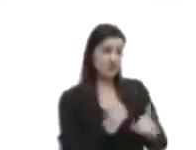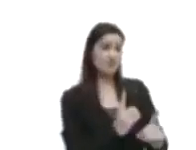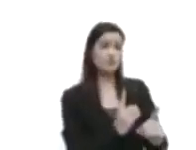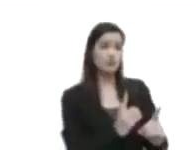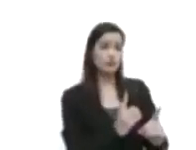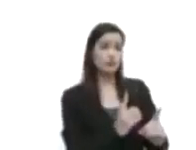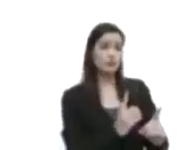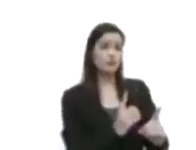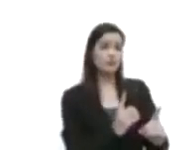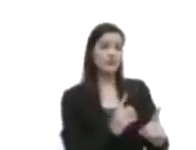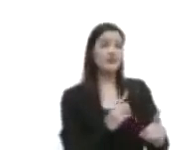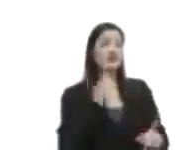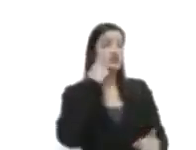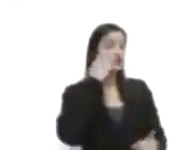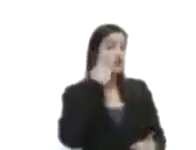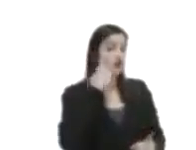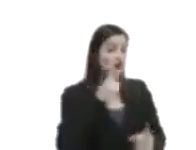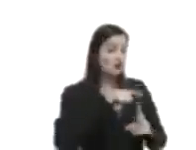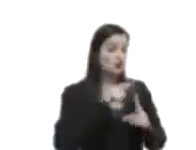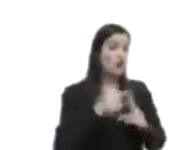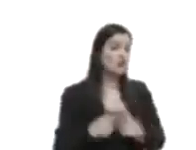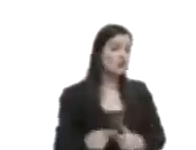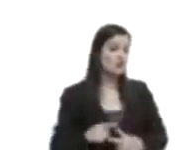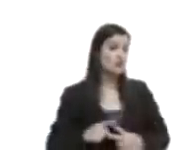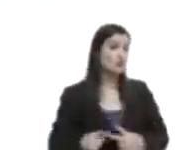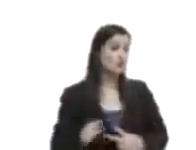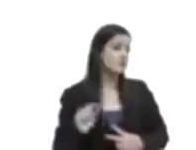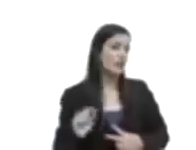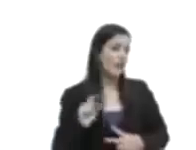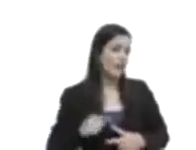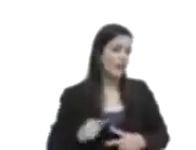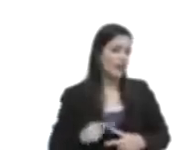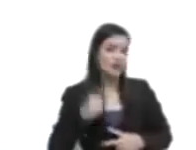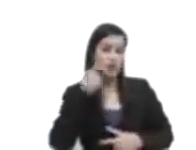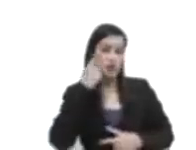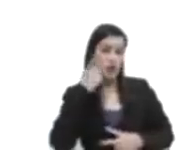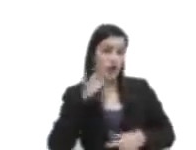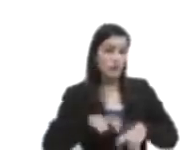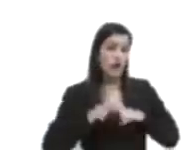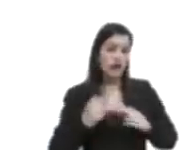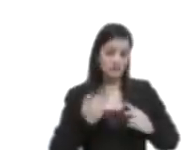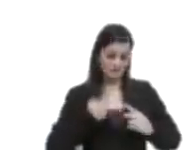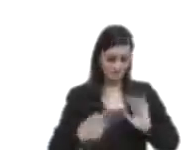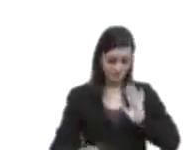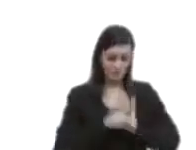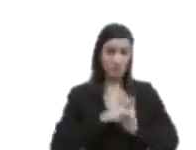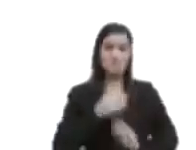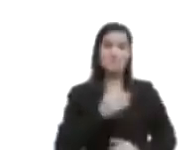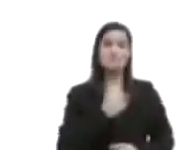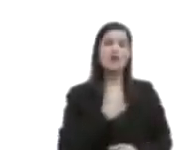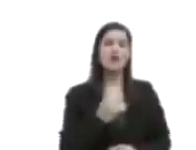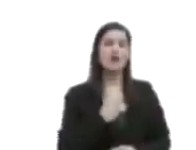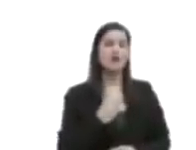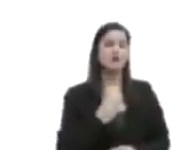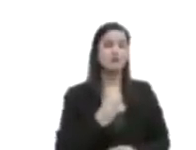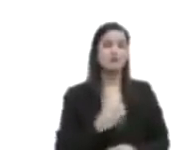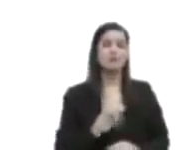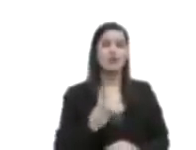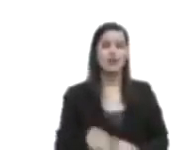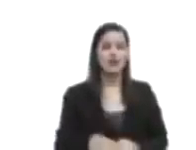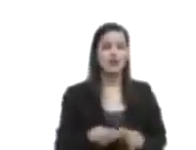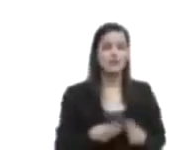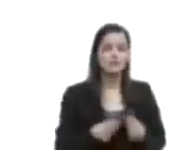chora por pelo menos duas coisas. Primeiro, ele chora pelo seu pecado. A ideia aqui, ela é